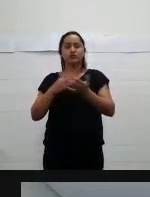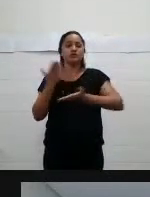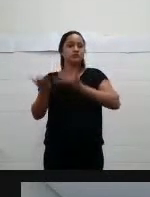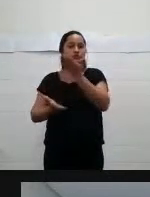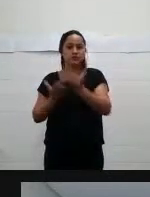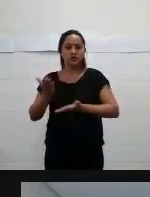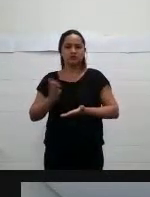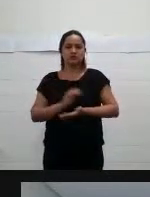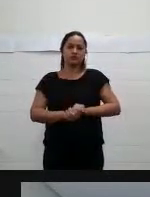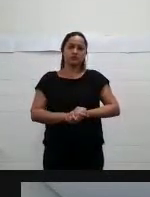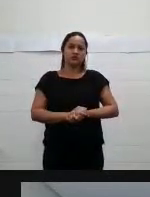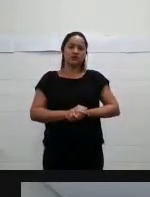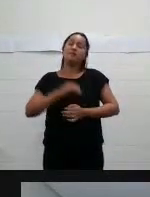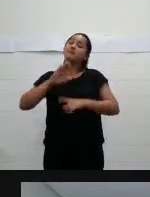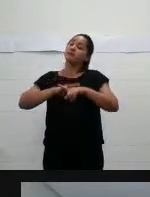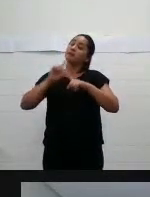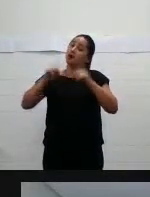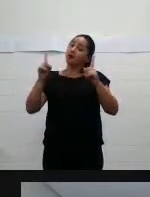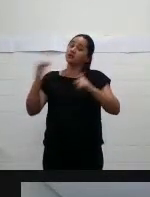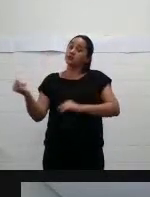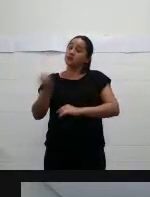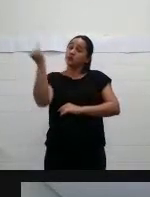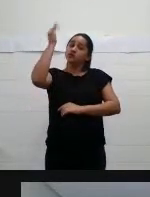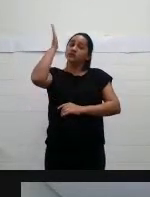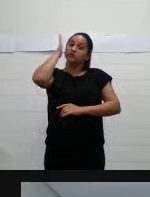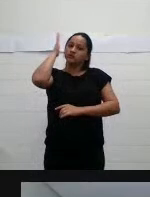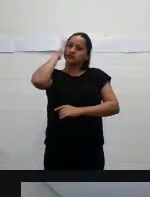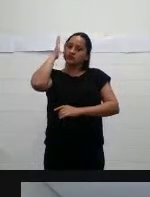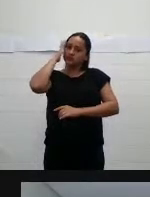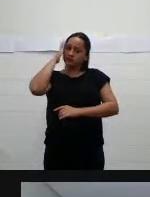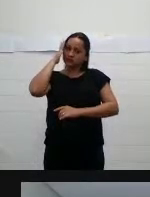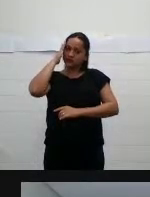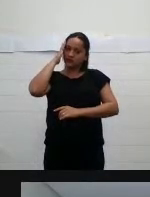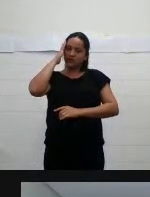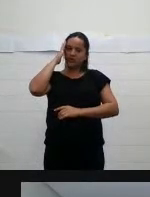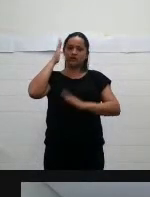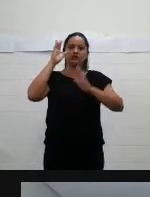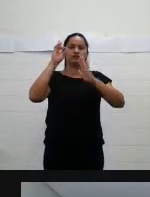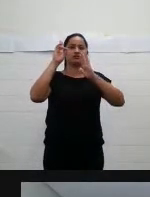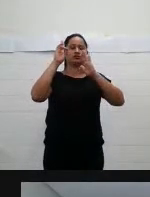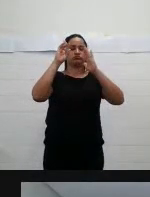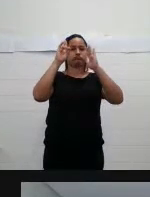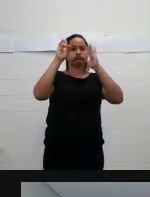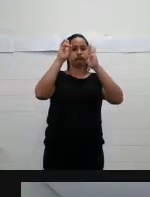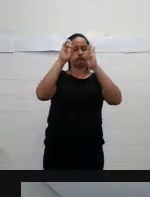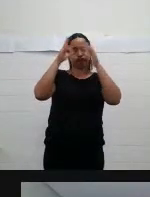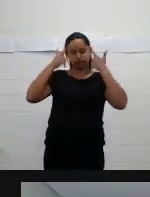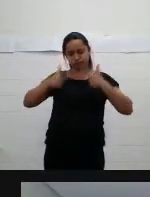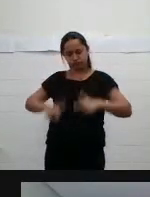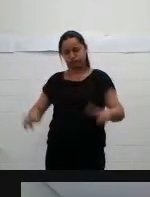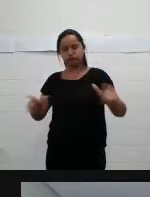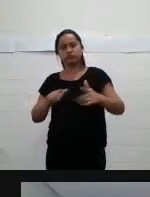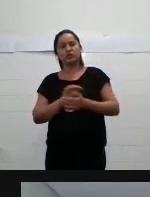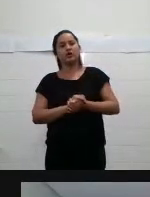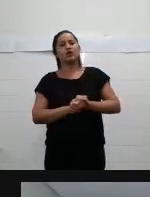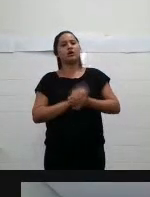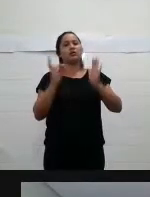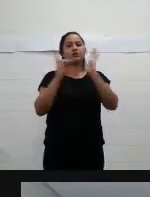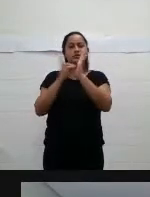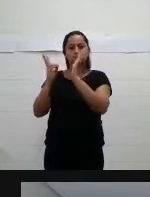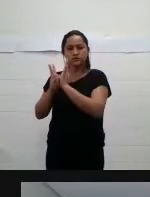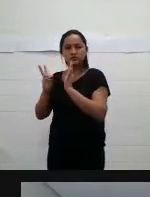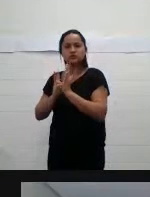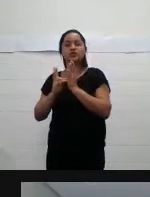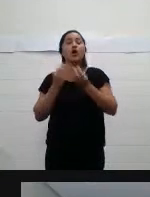Mas é importante entender que os rituais, a linguagem, as subjetividades indígenas, a